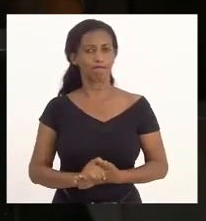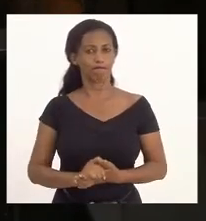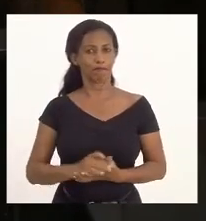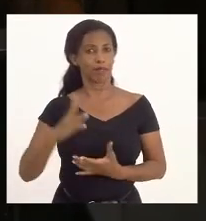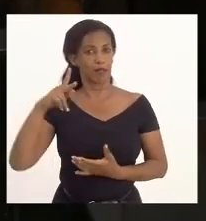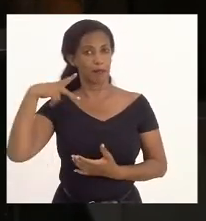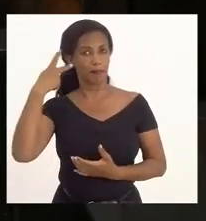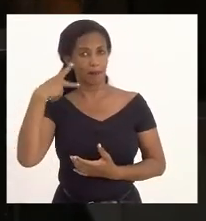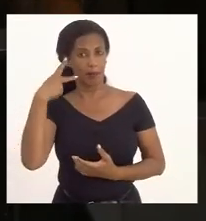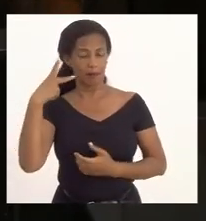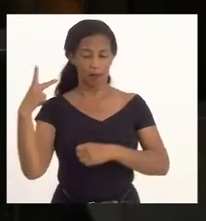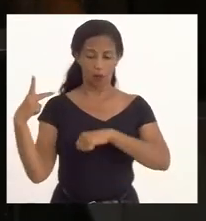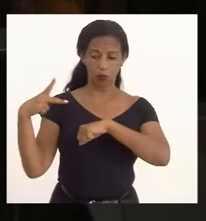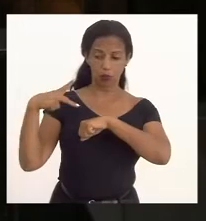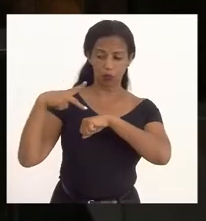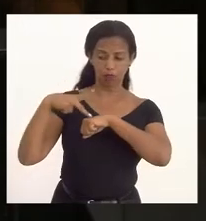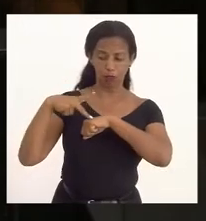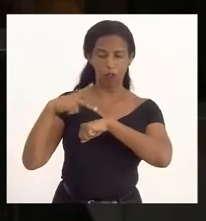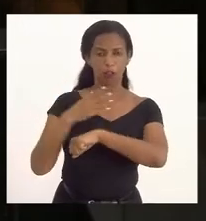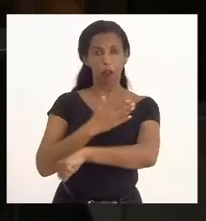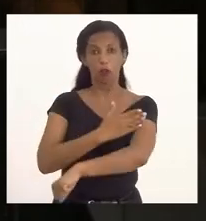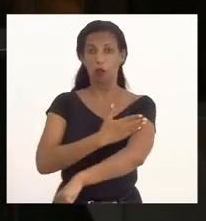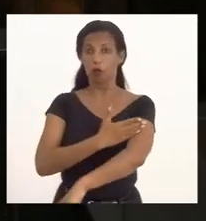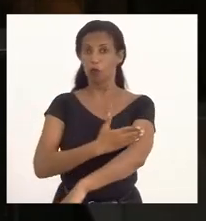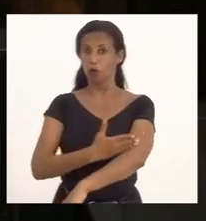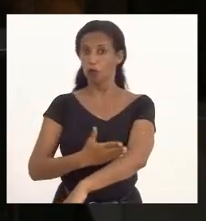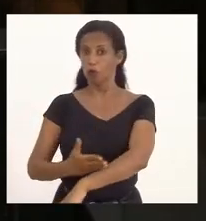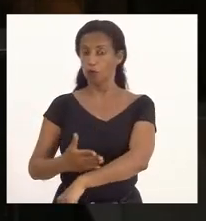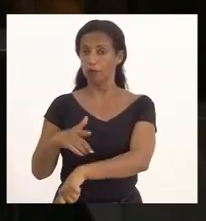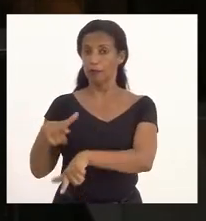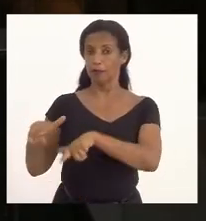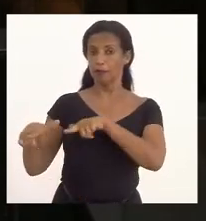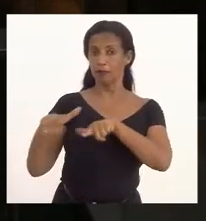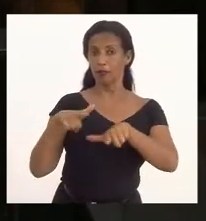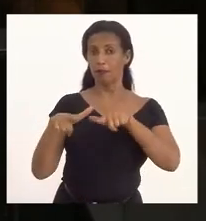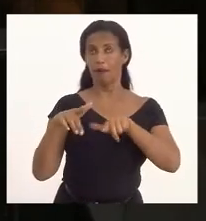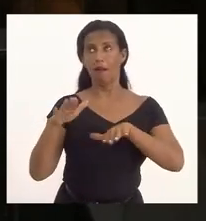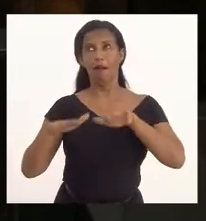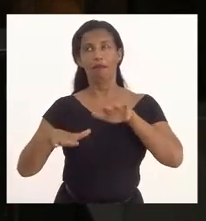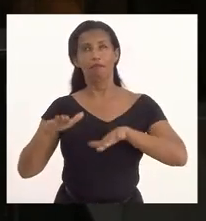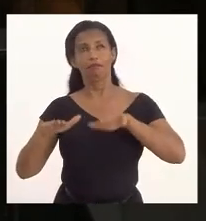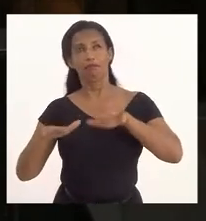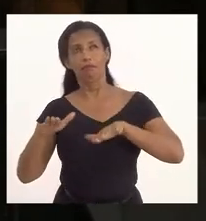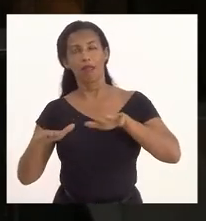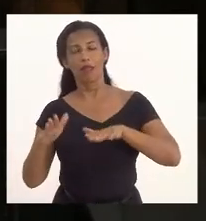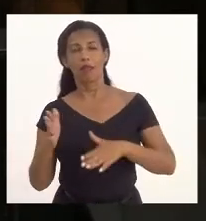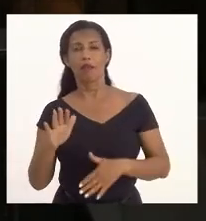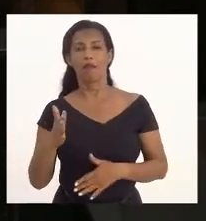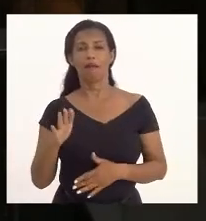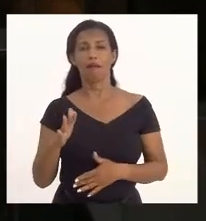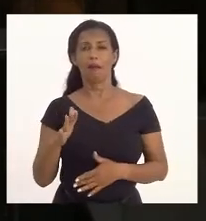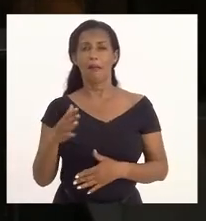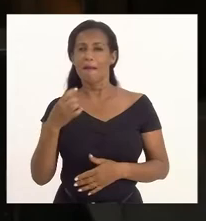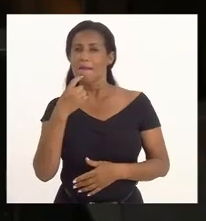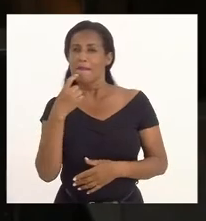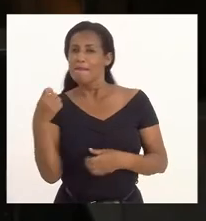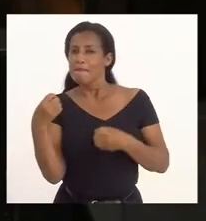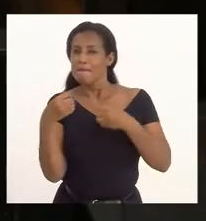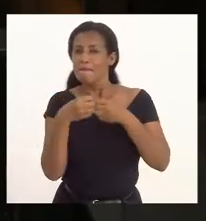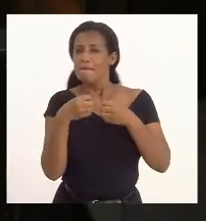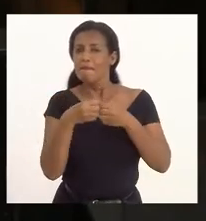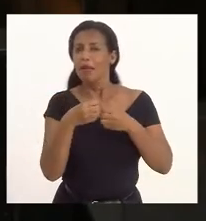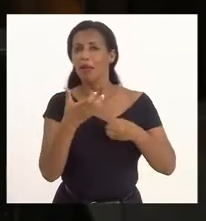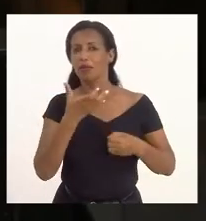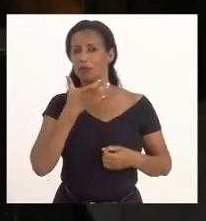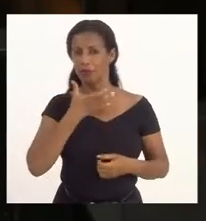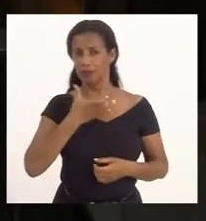Fluminense costuma funcionar até aproximadamente as vésperas do